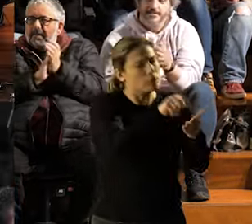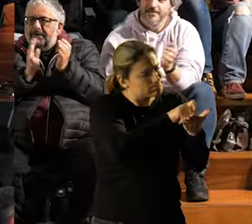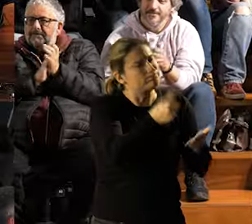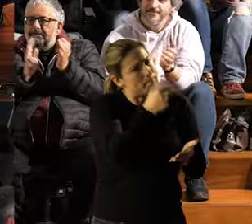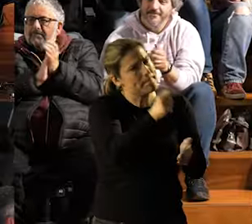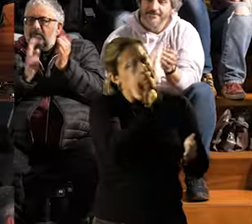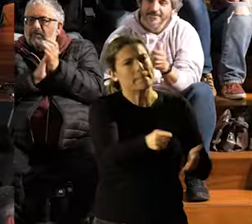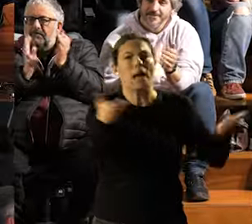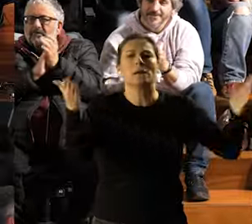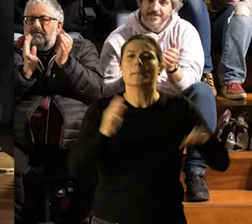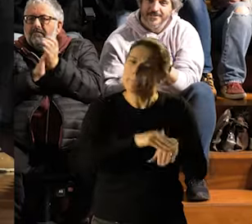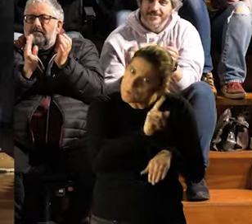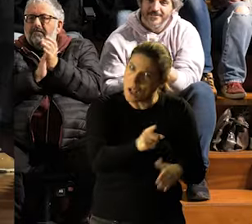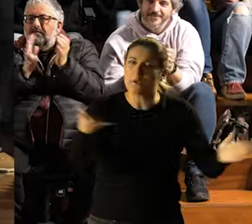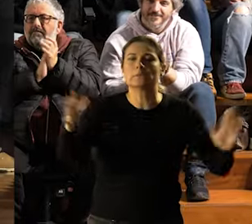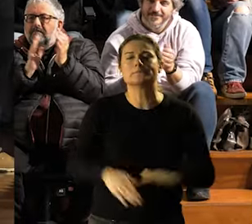de